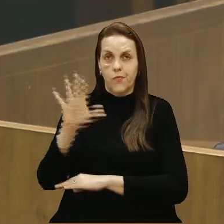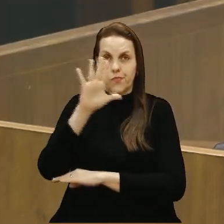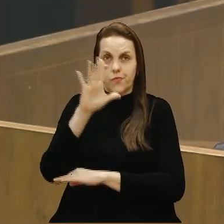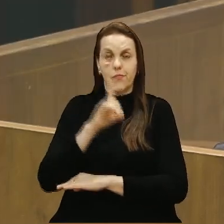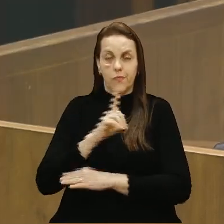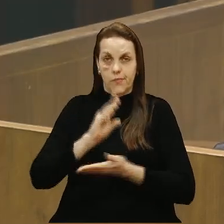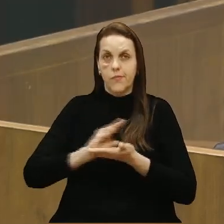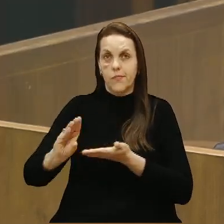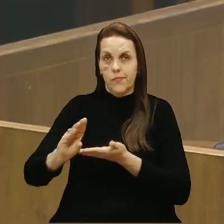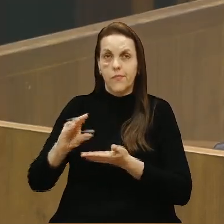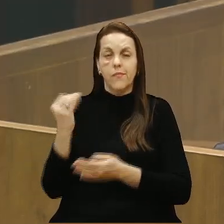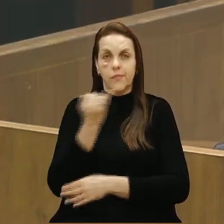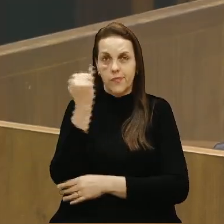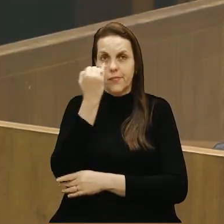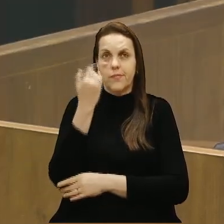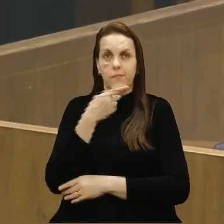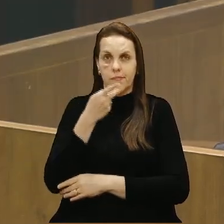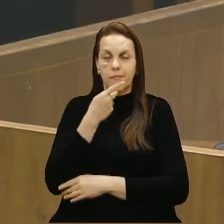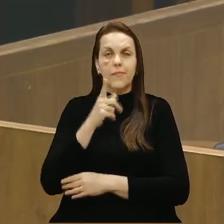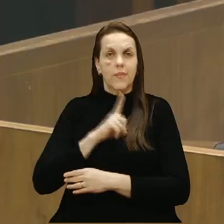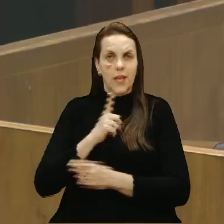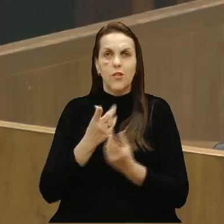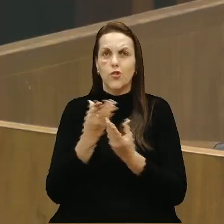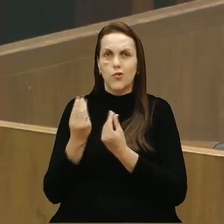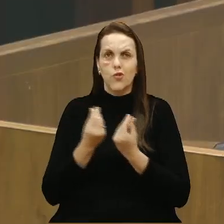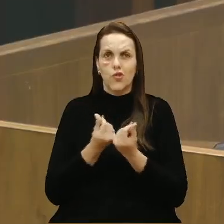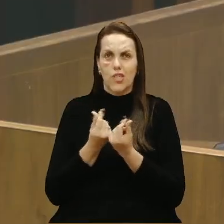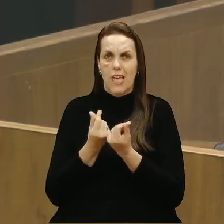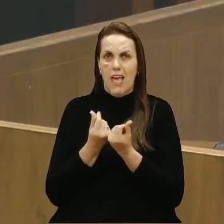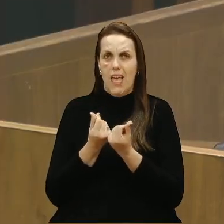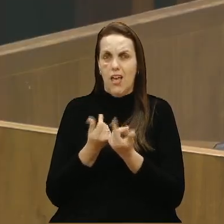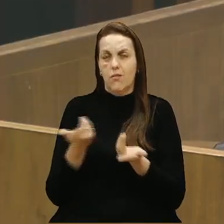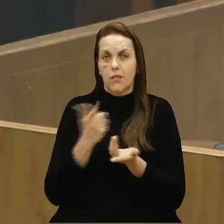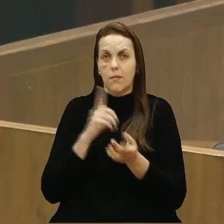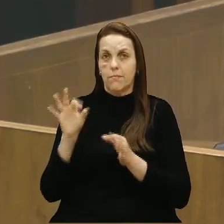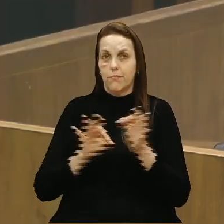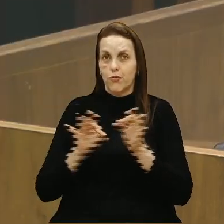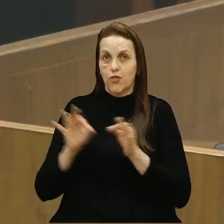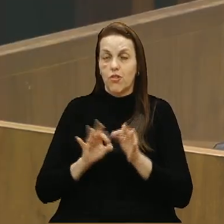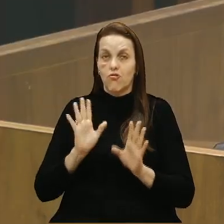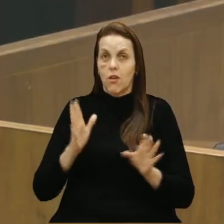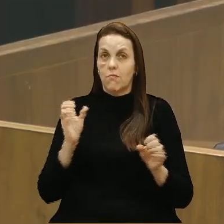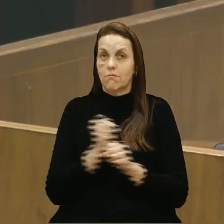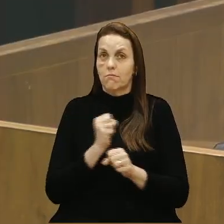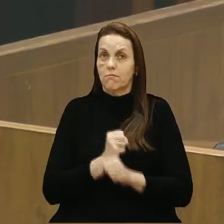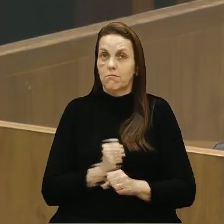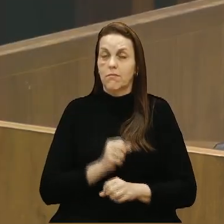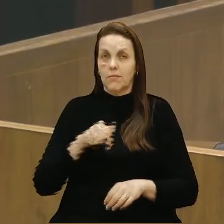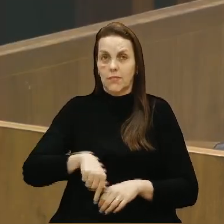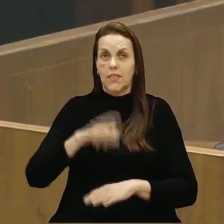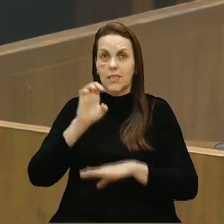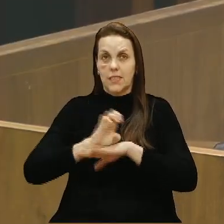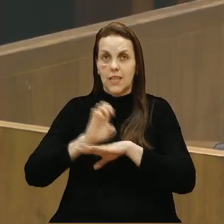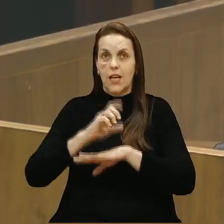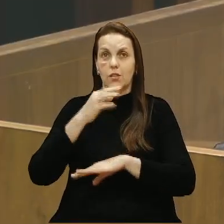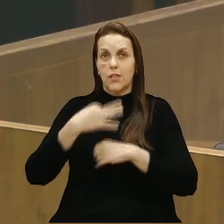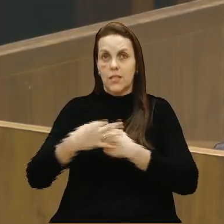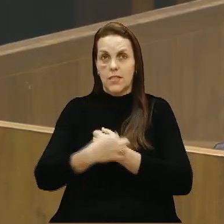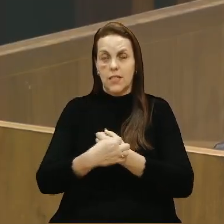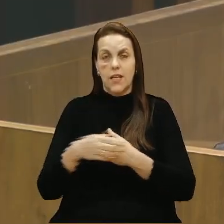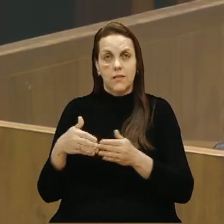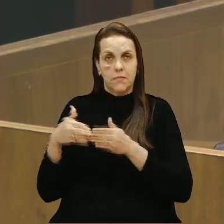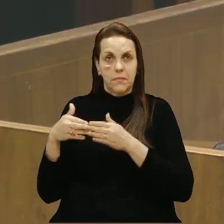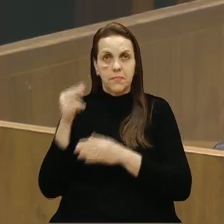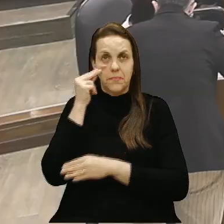é importante dizer que tem muito dinheiro, muito projeto que está já sendo concretizado no nosso estado e na nossa cidade. Seu parte, vereador